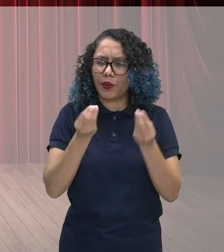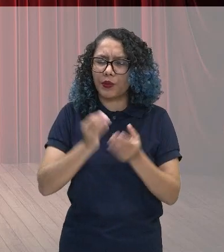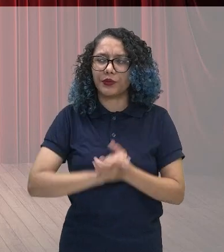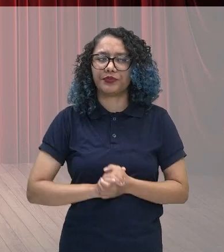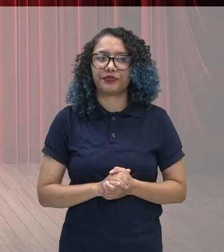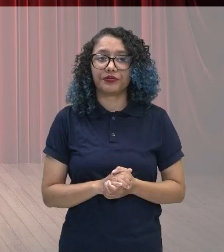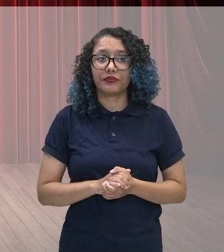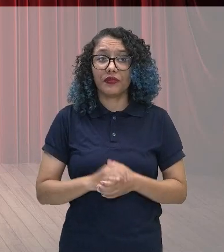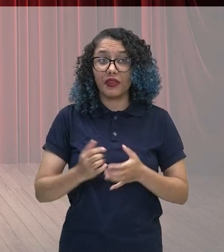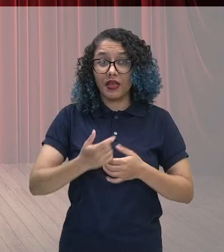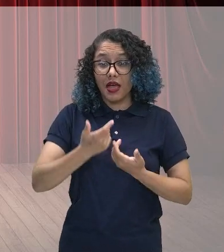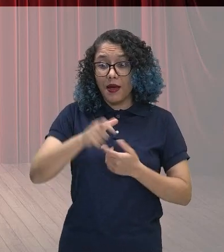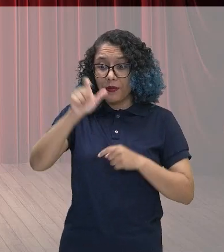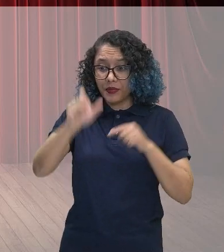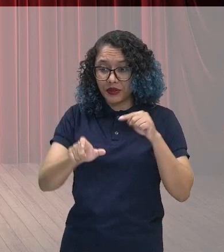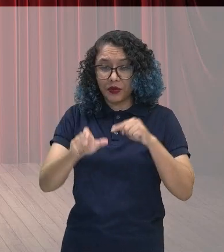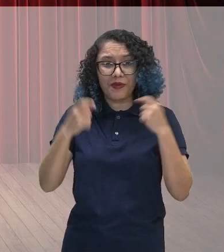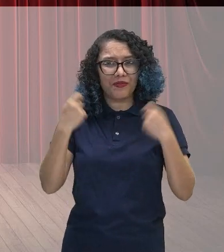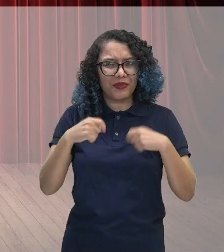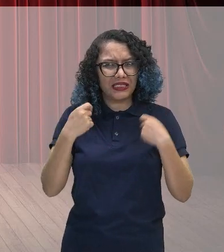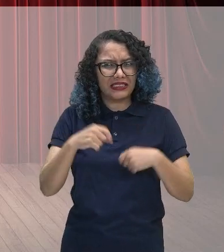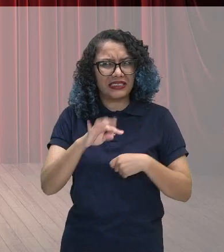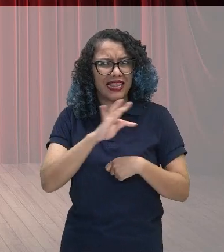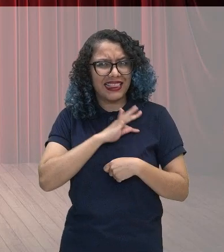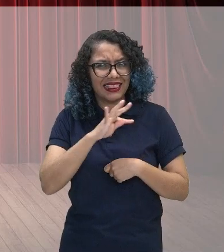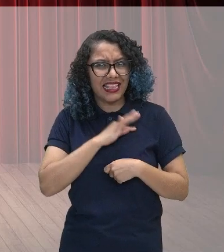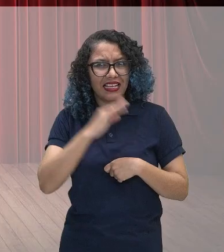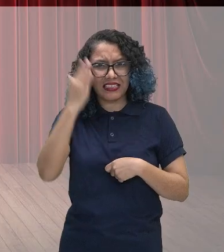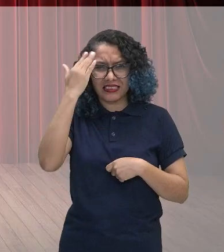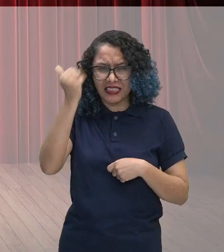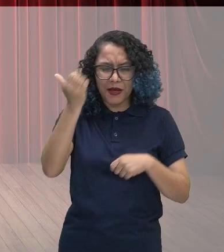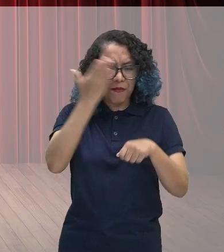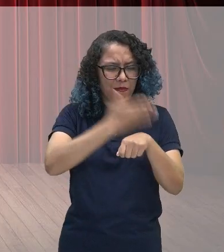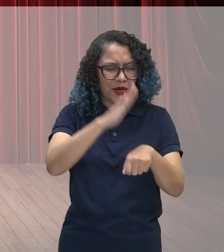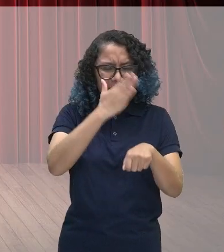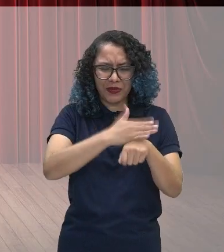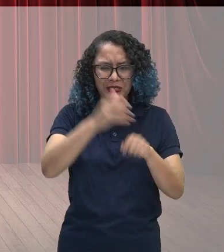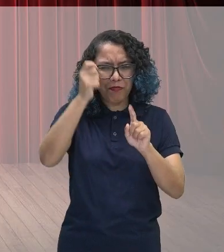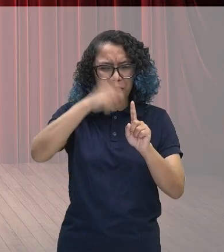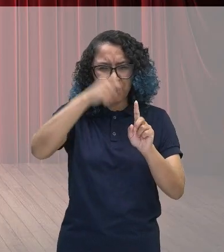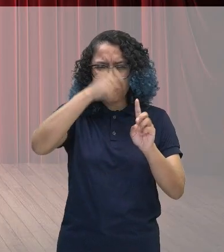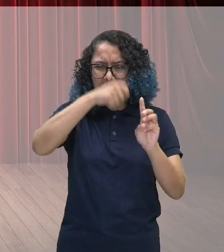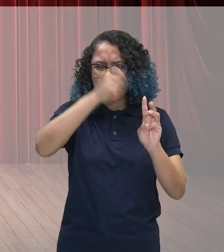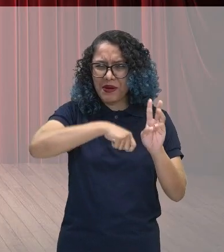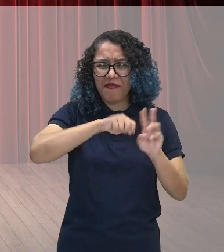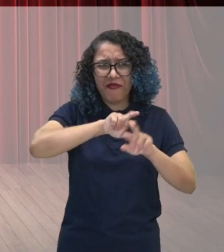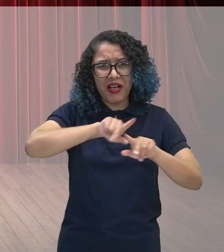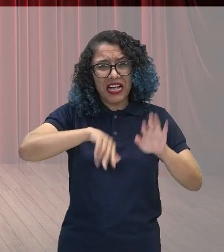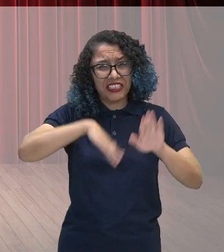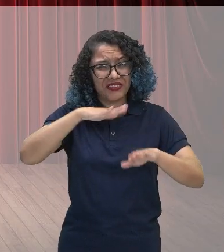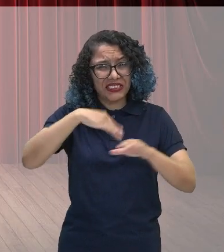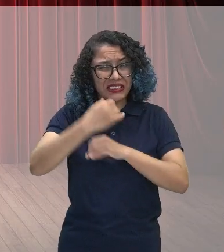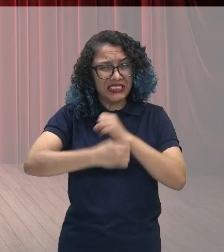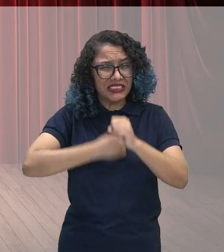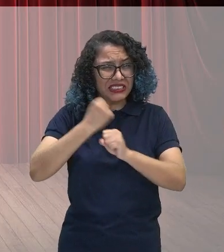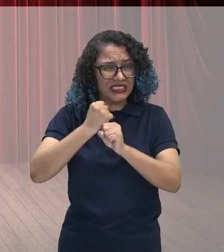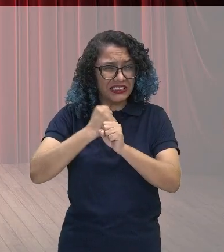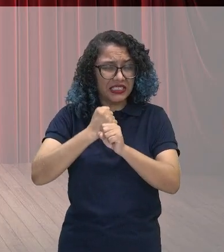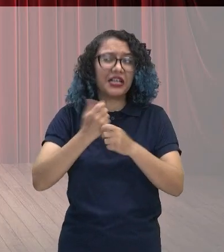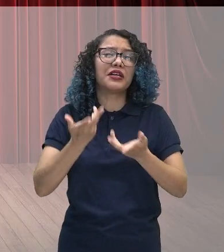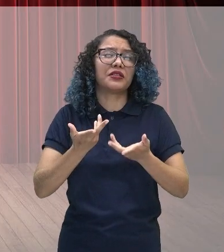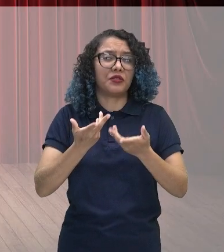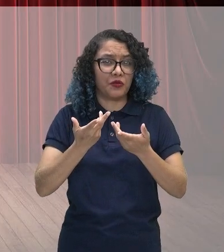ter muita técnica, são vários ensaios, meses e até anos para se apresentar